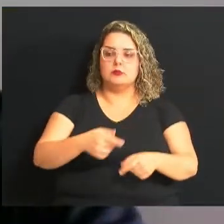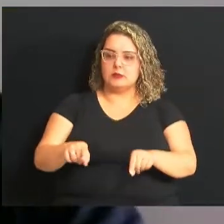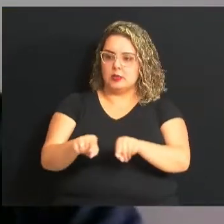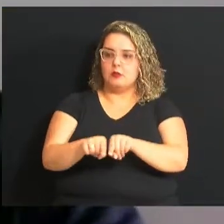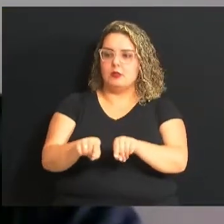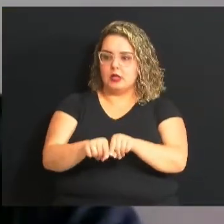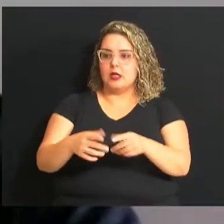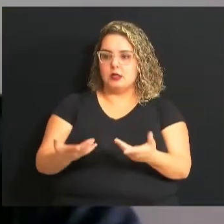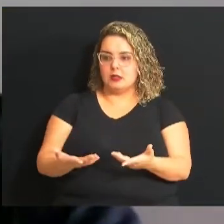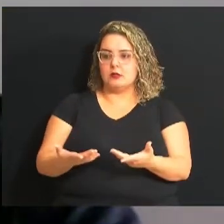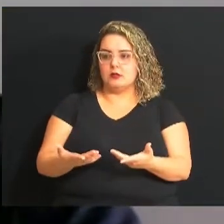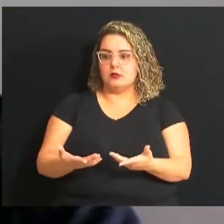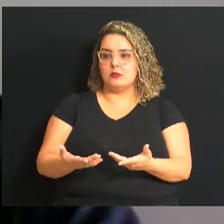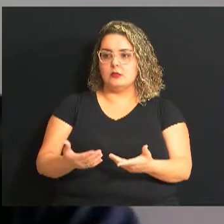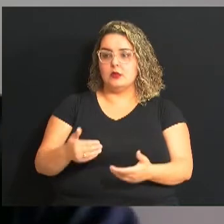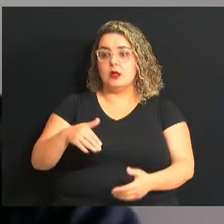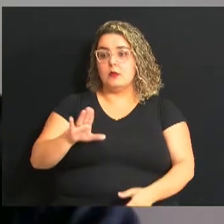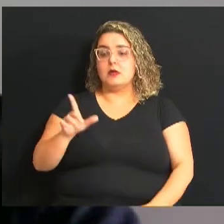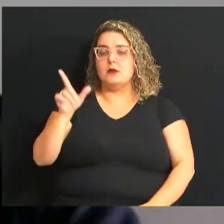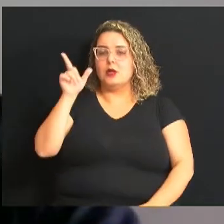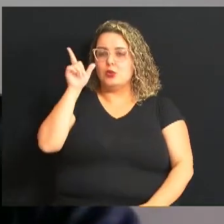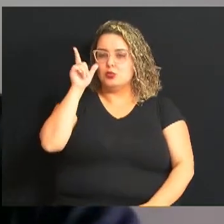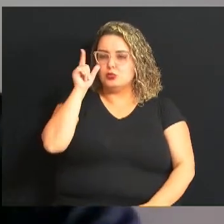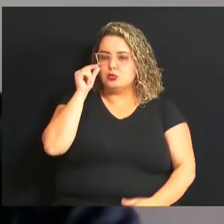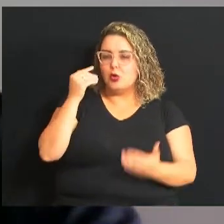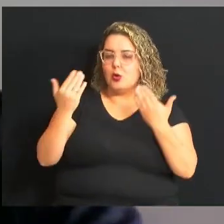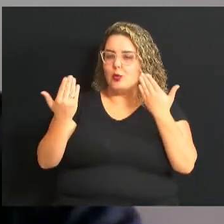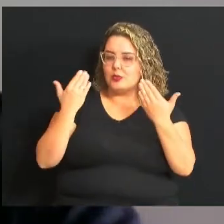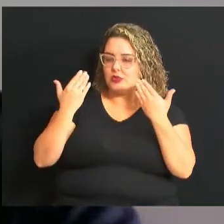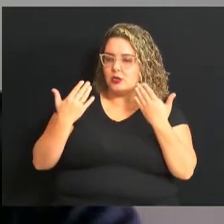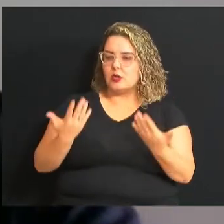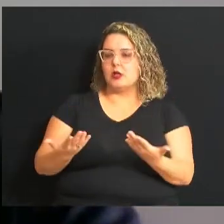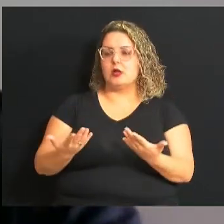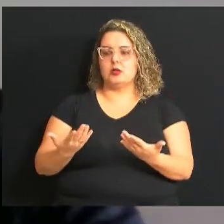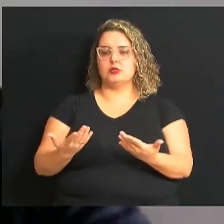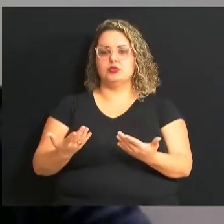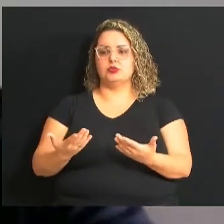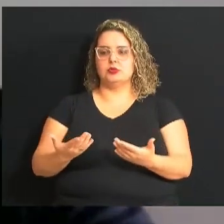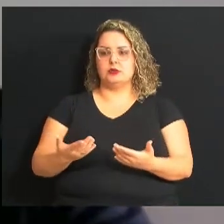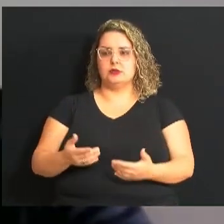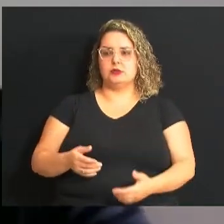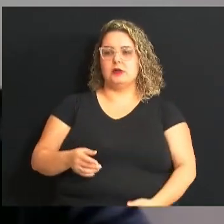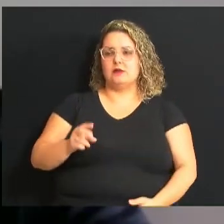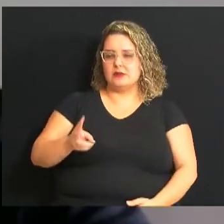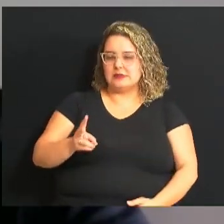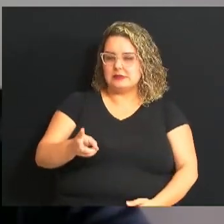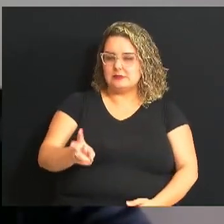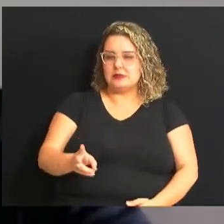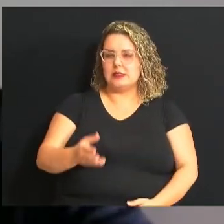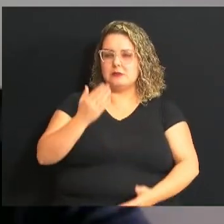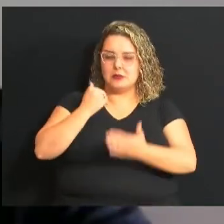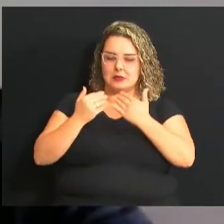certa forma, é mais para aliviar, entendeu? A pessoa está seguindo a dieta há muito tempo, então, no